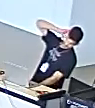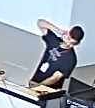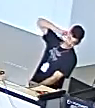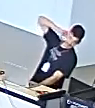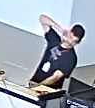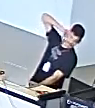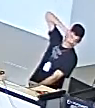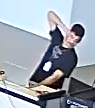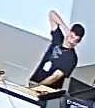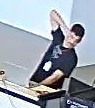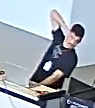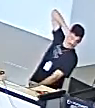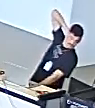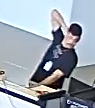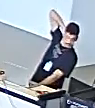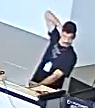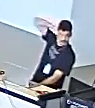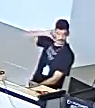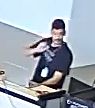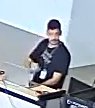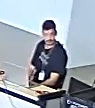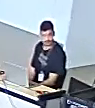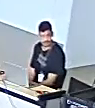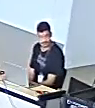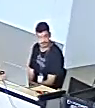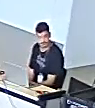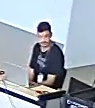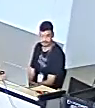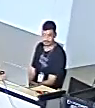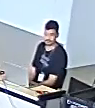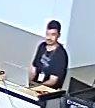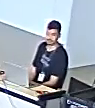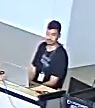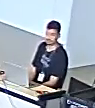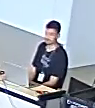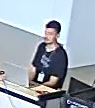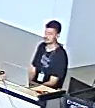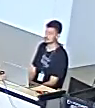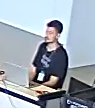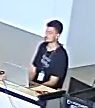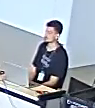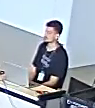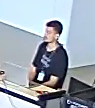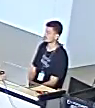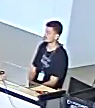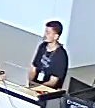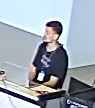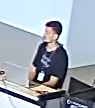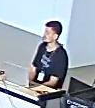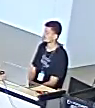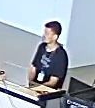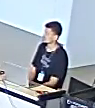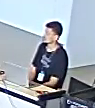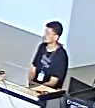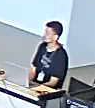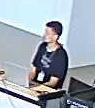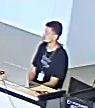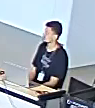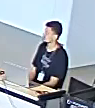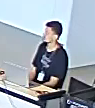da pessoa com deficiência, eu sei. Participei de 5 conferências nacionais em Brasília. Então, eu tenho competência suficiente